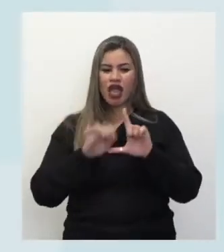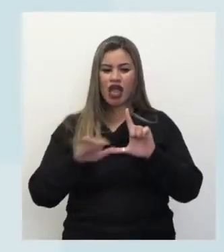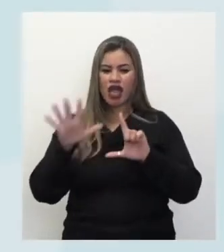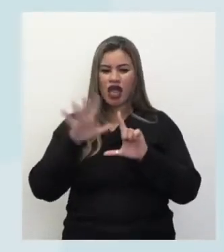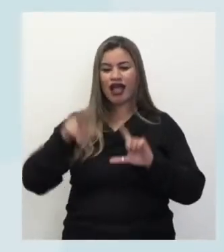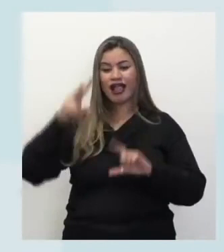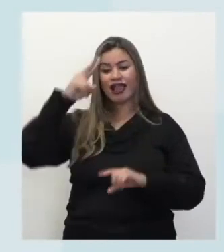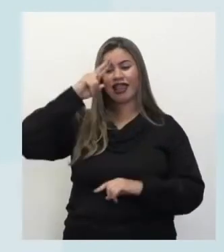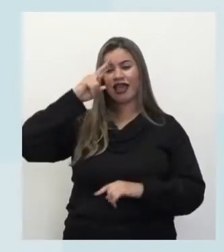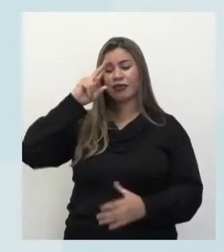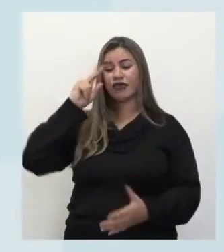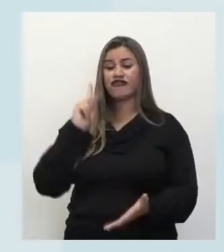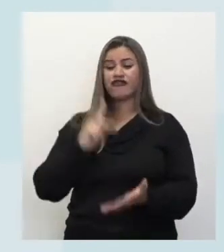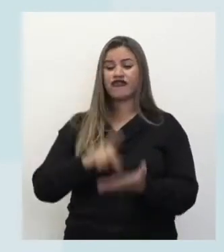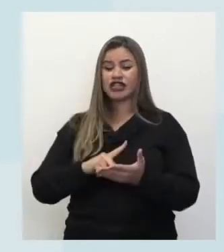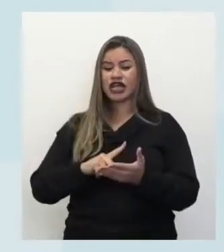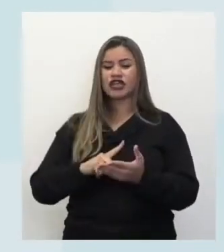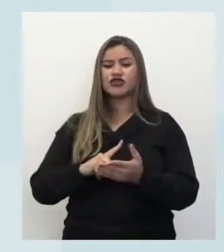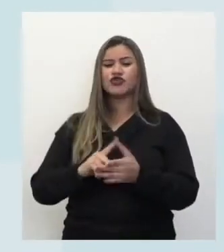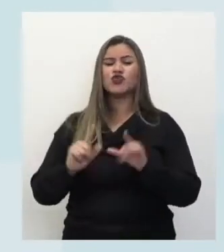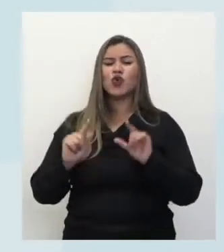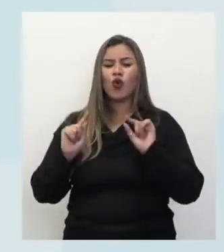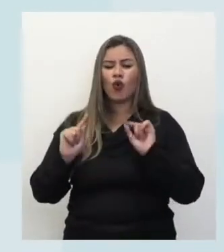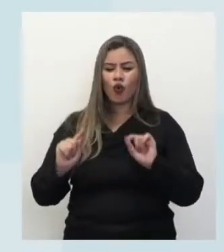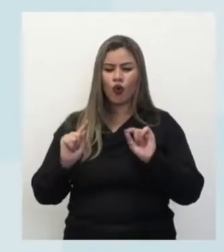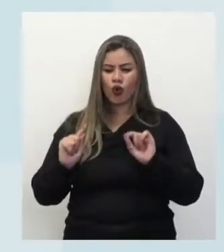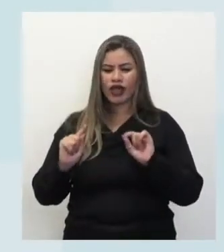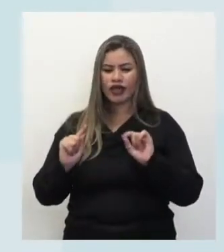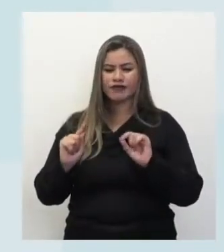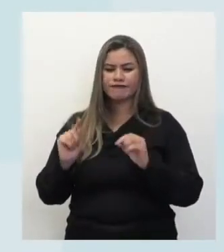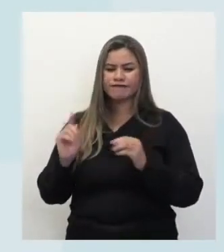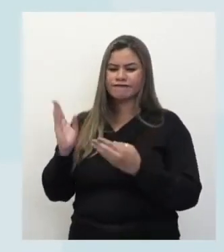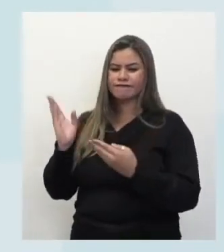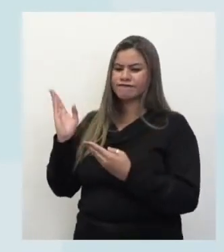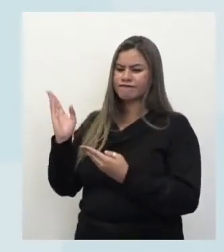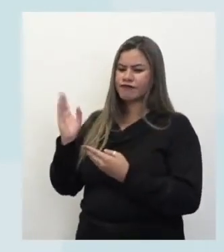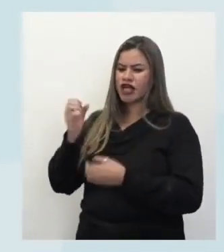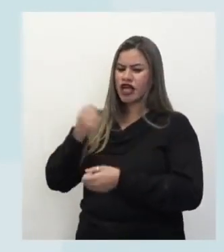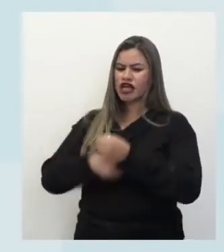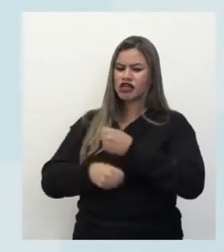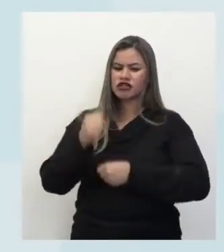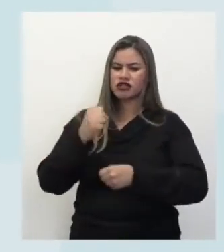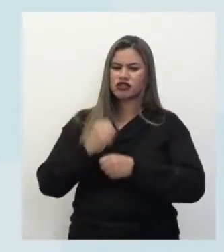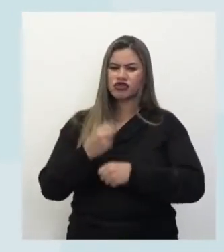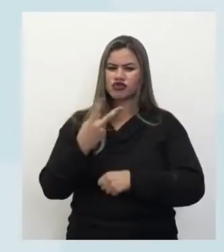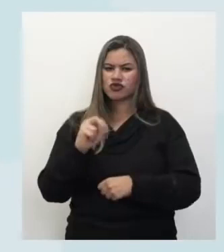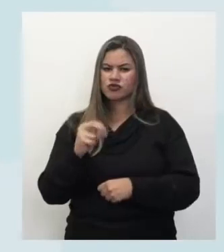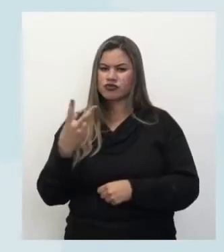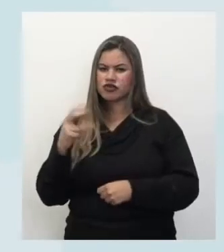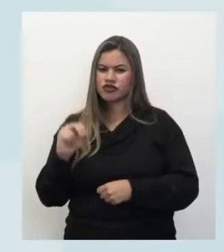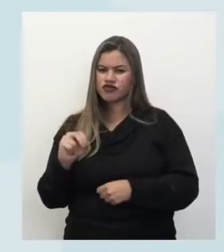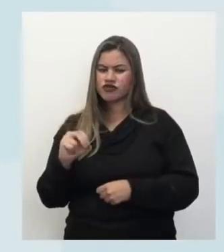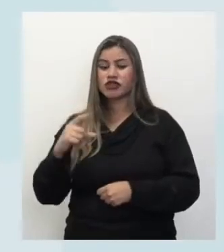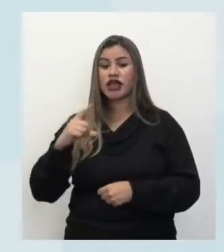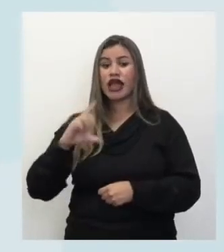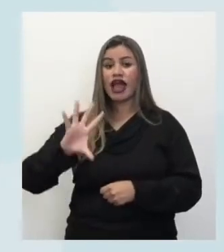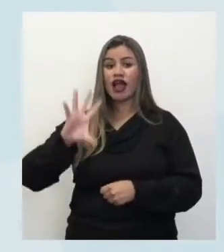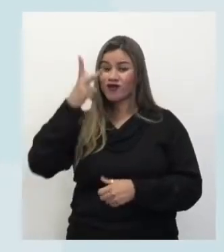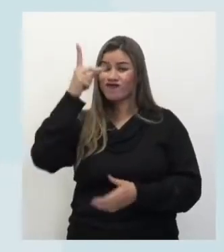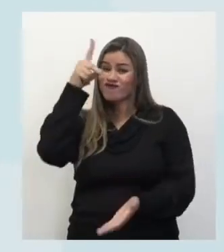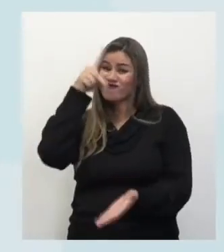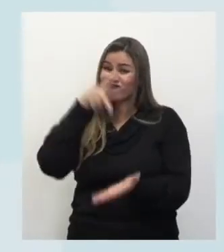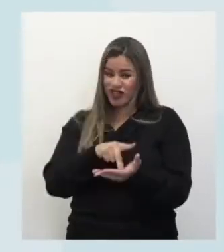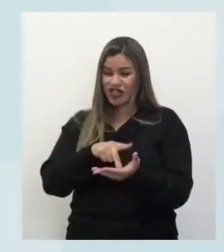um fato. Gente, qual é ele? Estamos no ano de 2020. Houve um fato aí